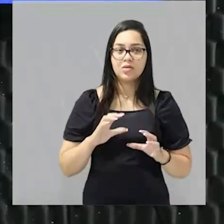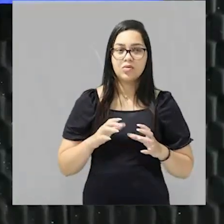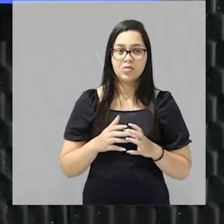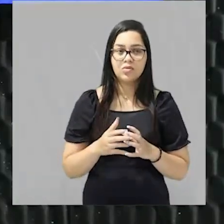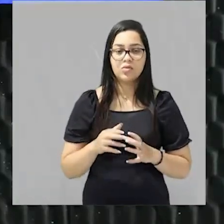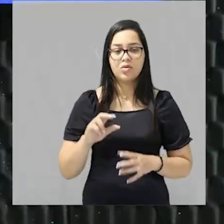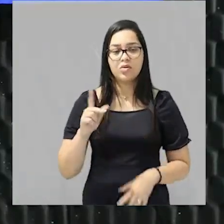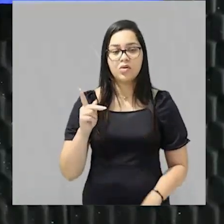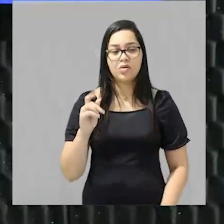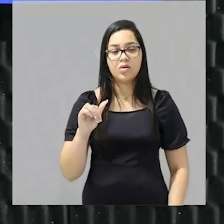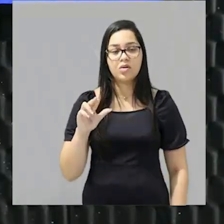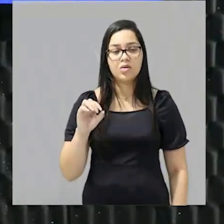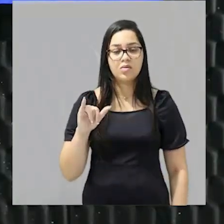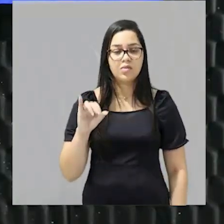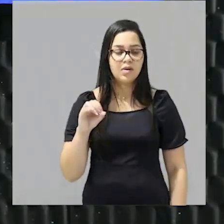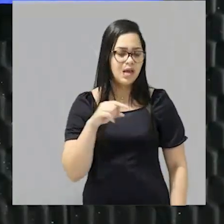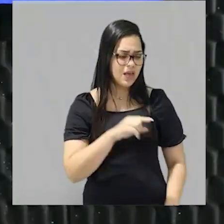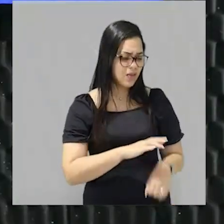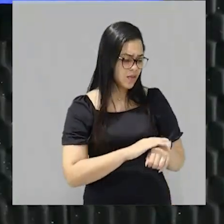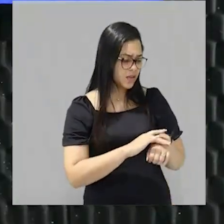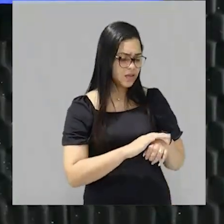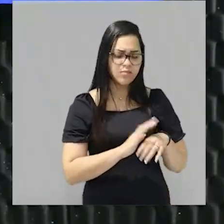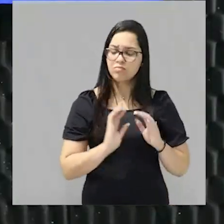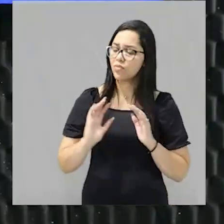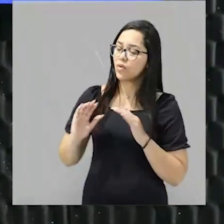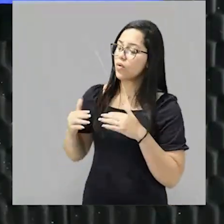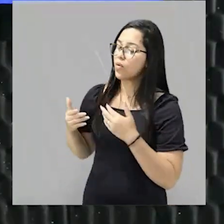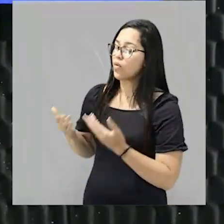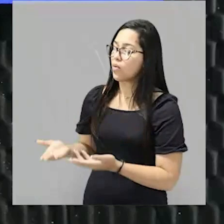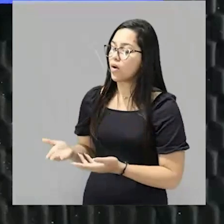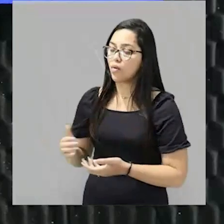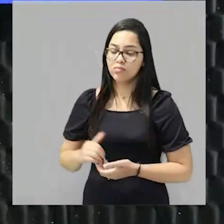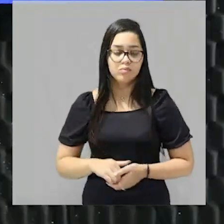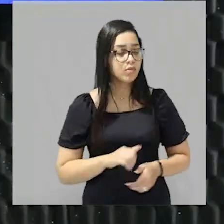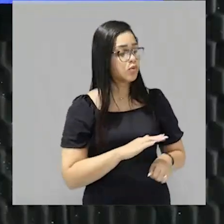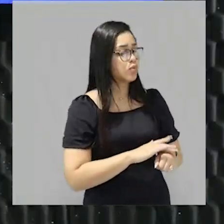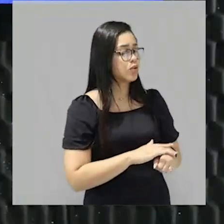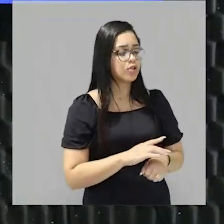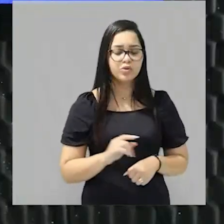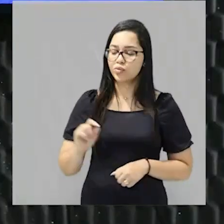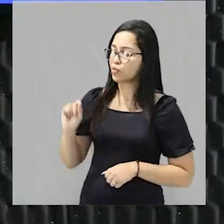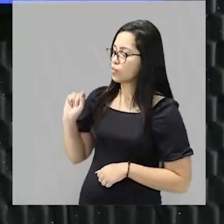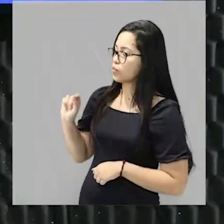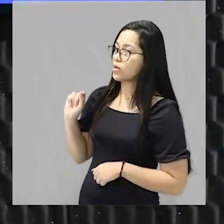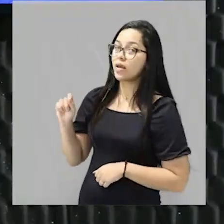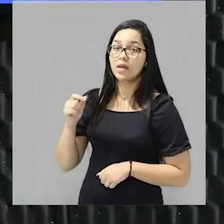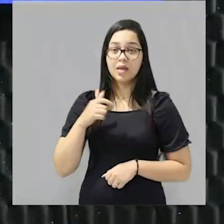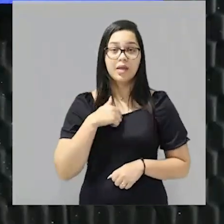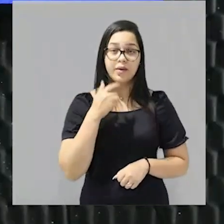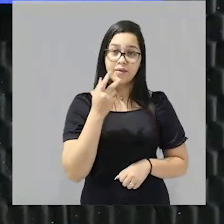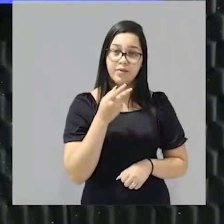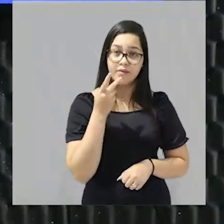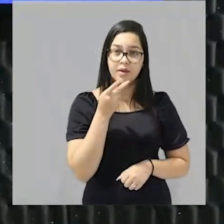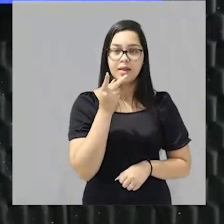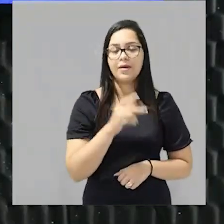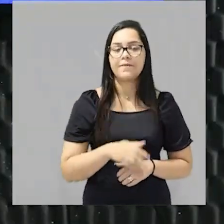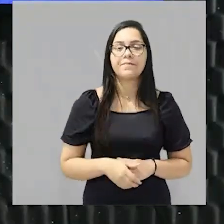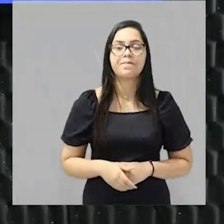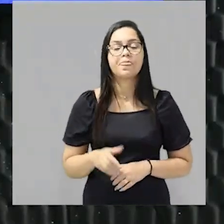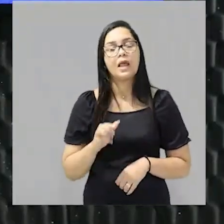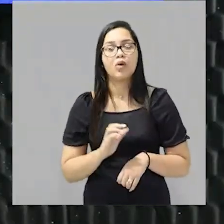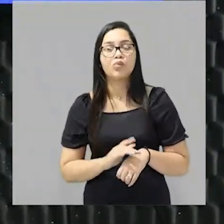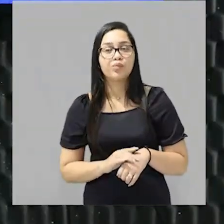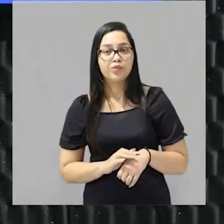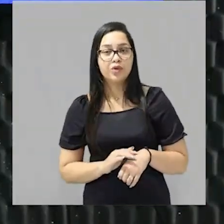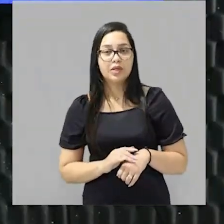o significado, né? Uma palavra que eu não sei o significado. De novo, hiperônimo, né? Apresenta vários significados. Outro exemplo, doença.